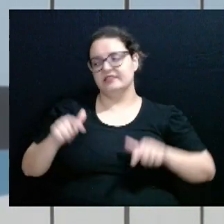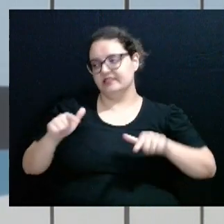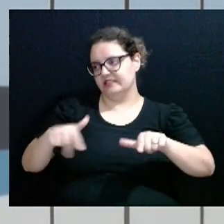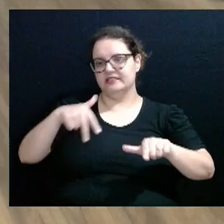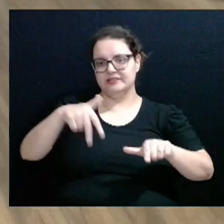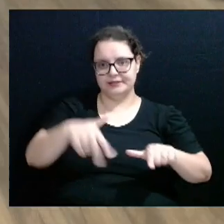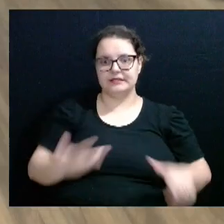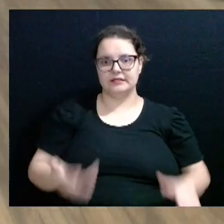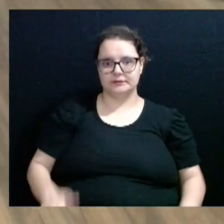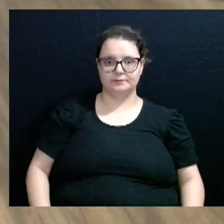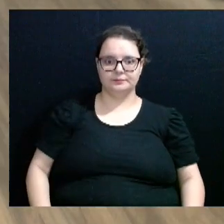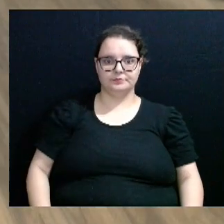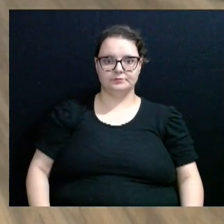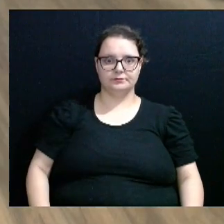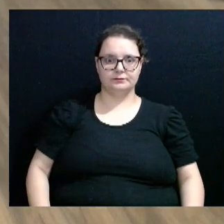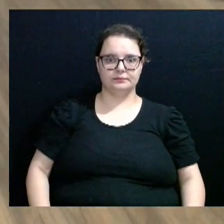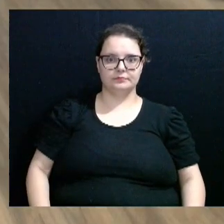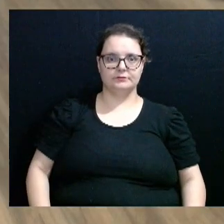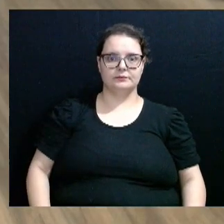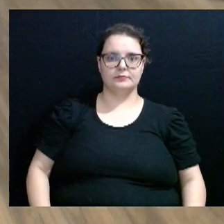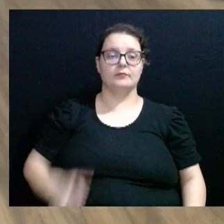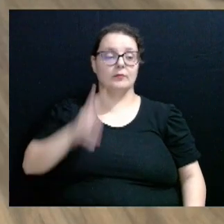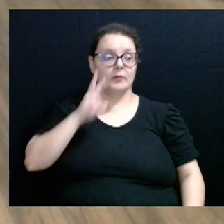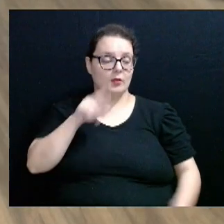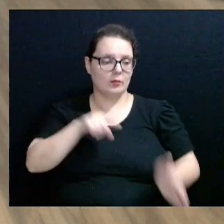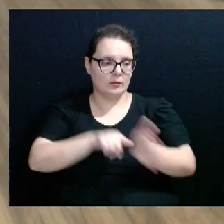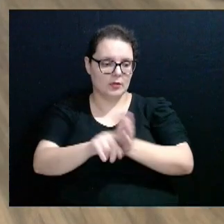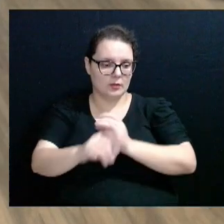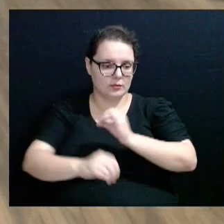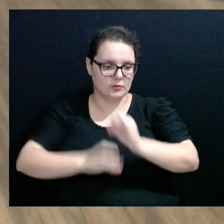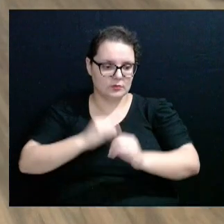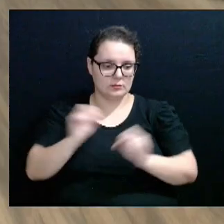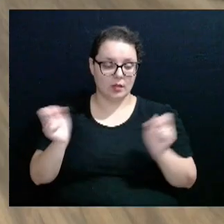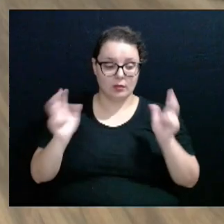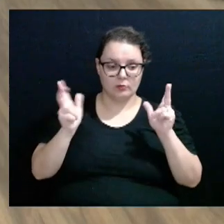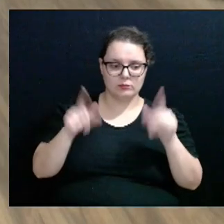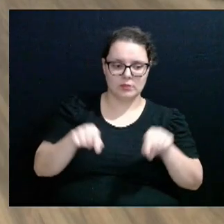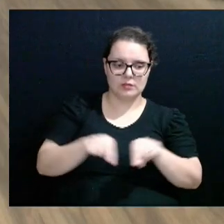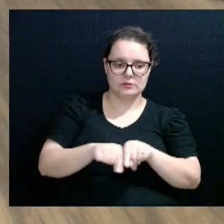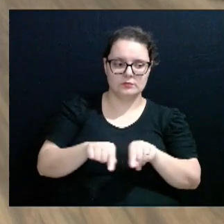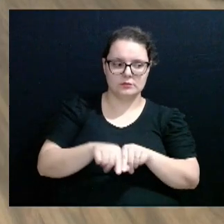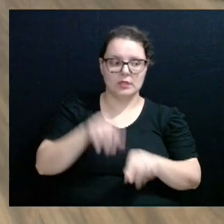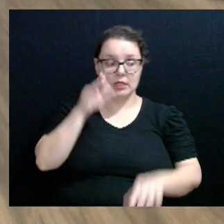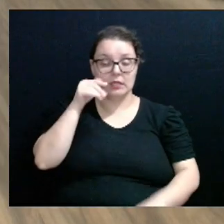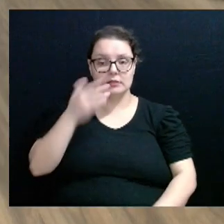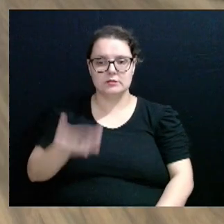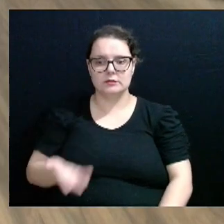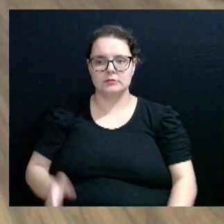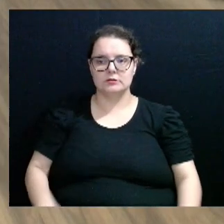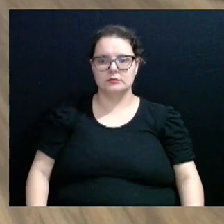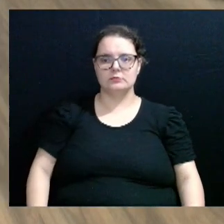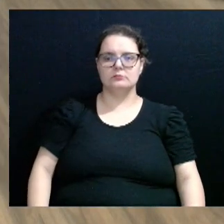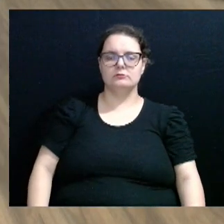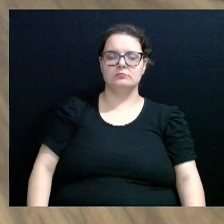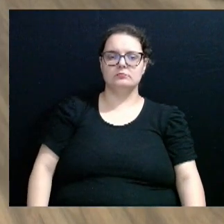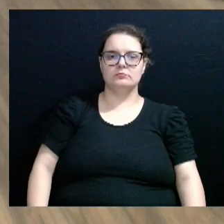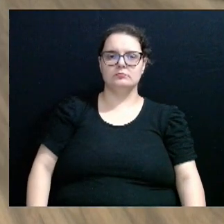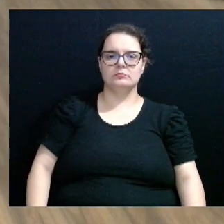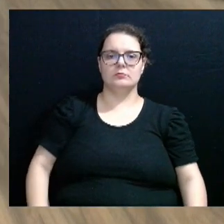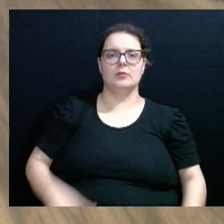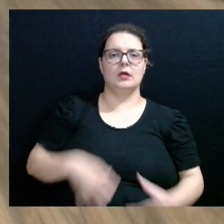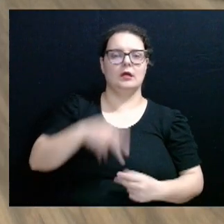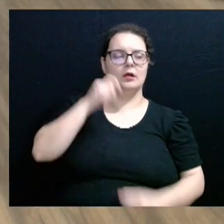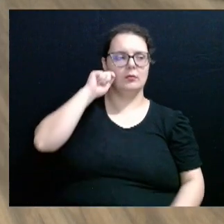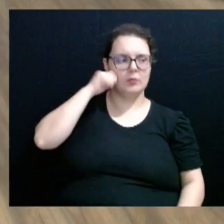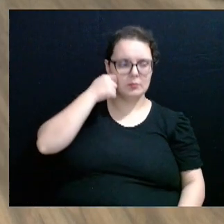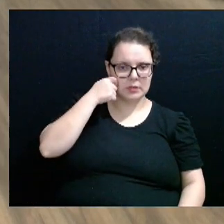vi uma pergunta na internet e me despertou também essa curiosidade. Alma Preta,